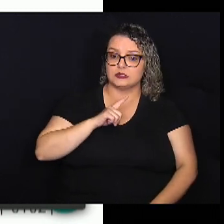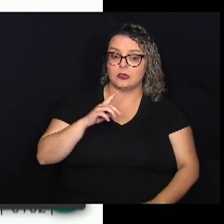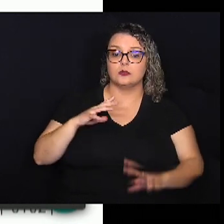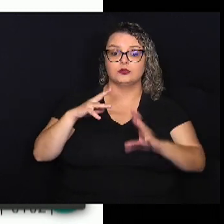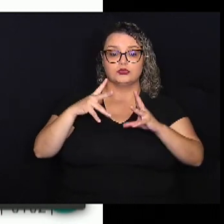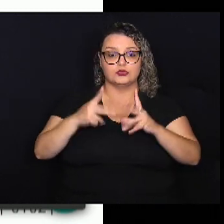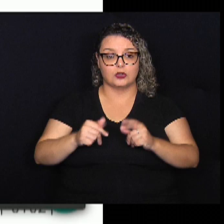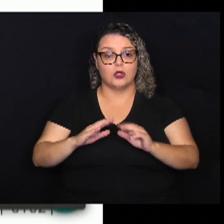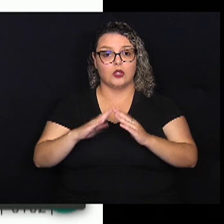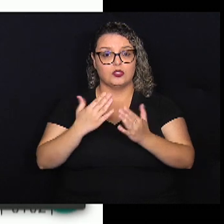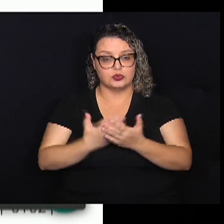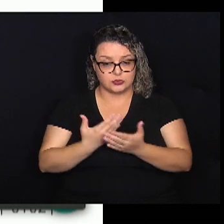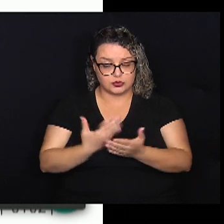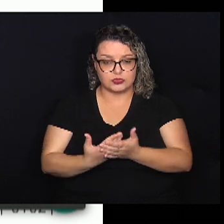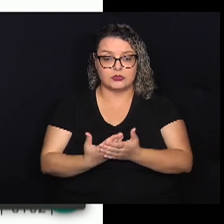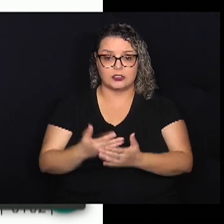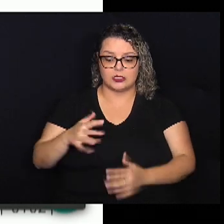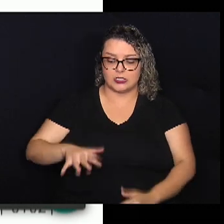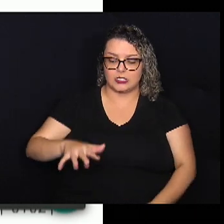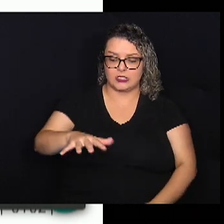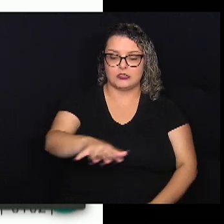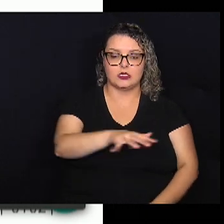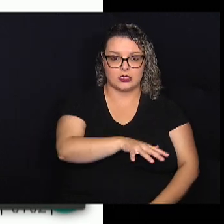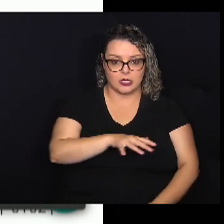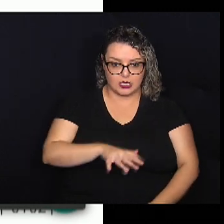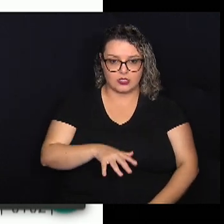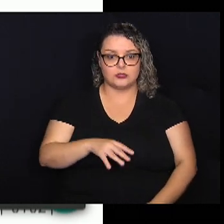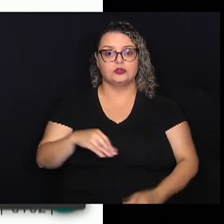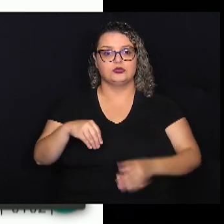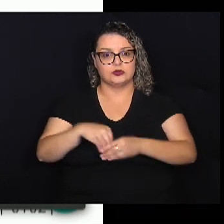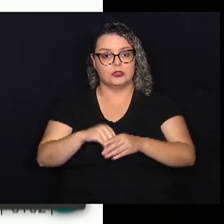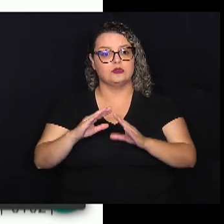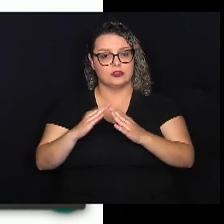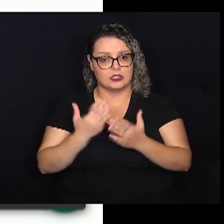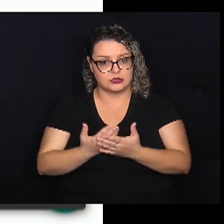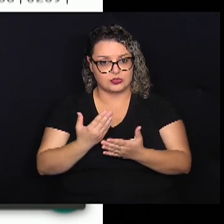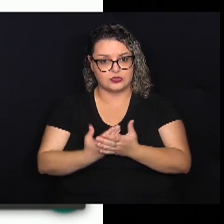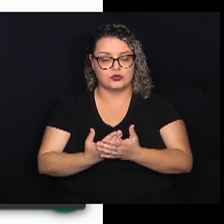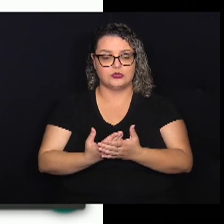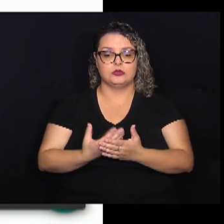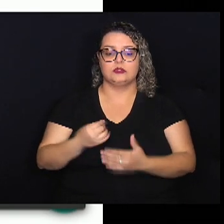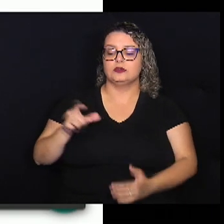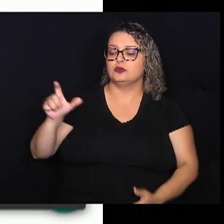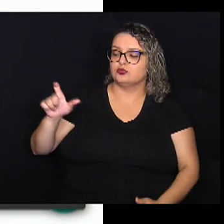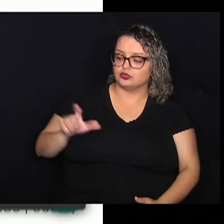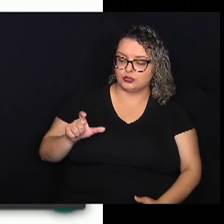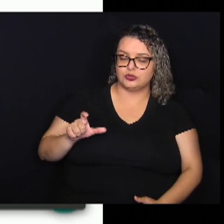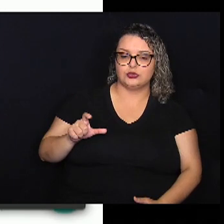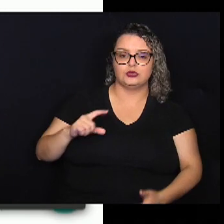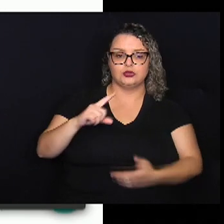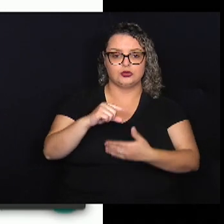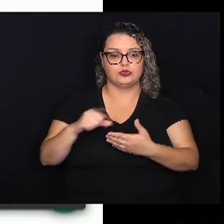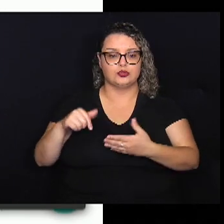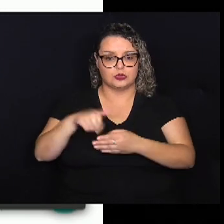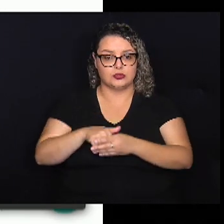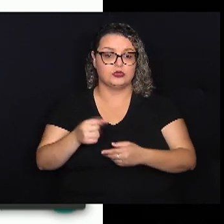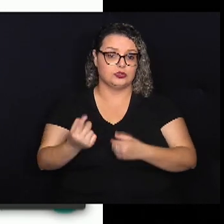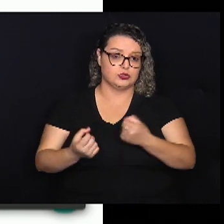as escolas e as seções eleitorais dessas escolas. Então, se o seu título de eleitor é de uma dessas